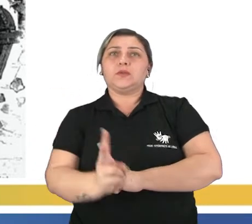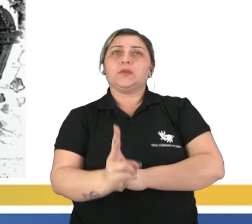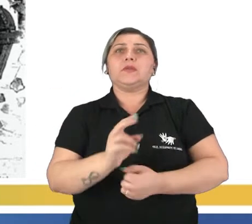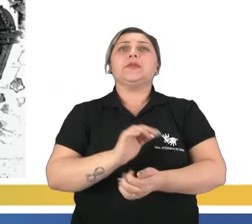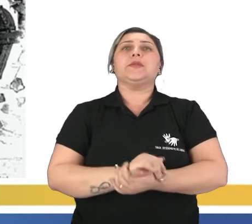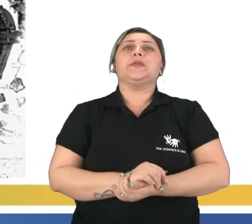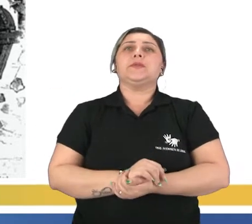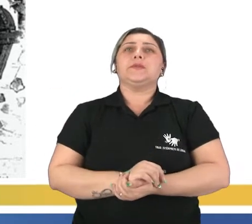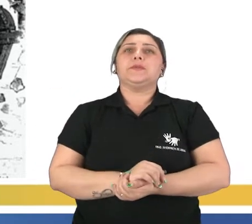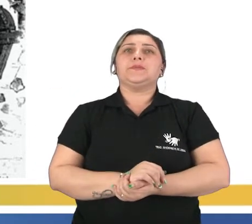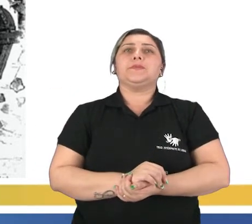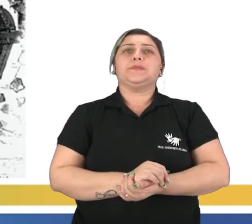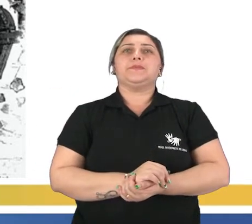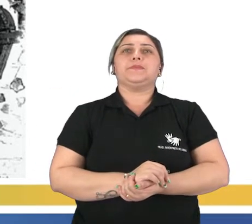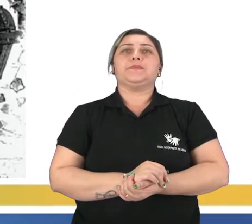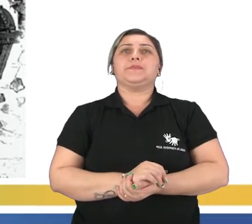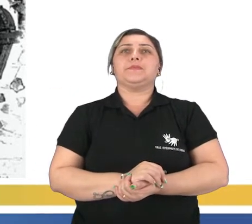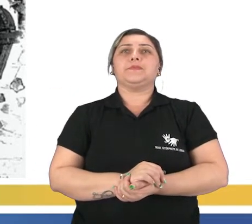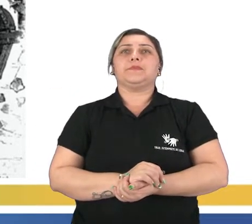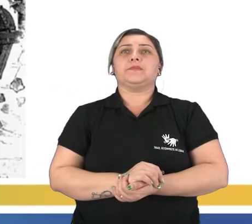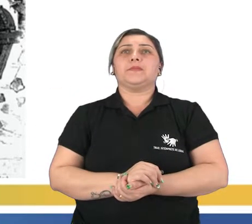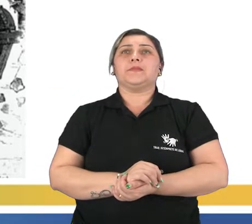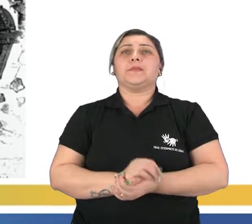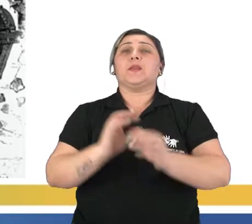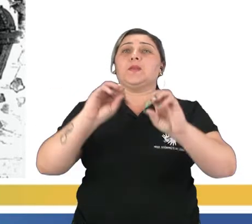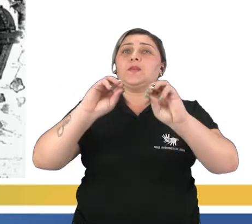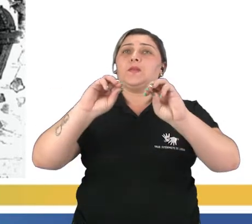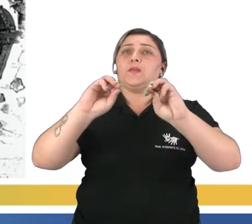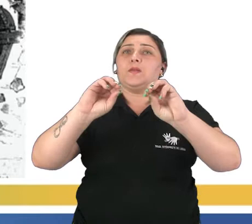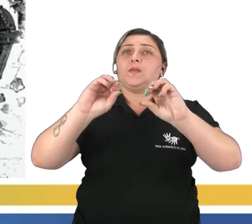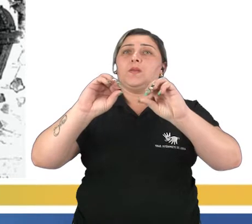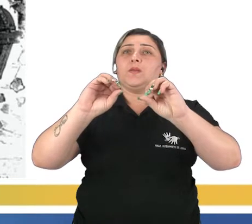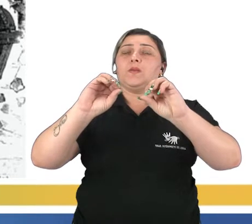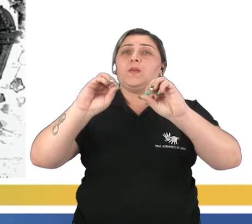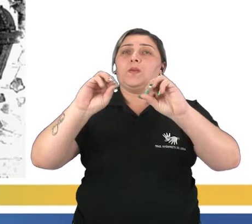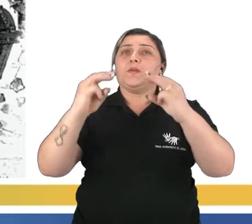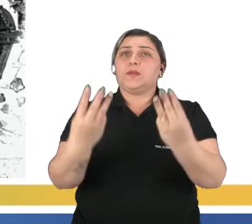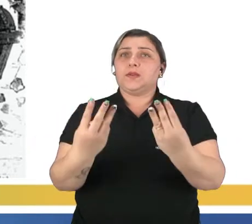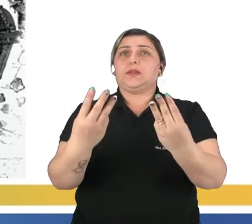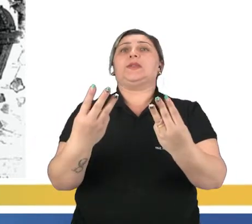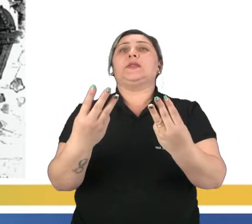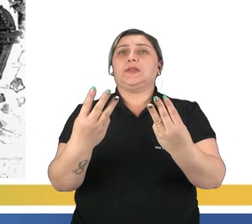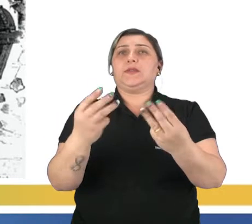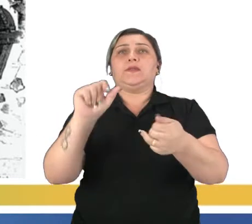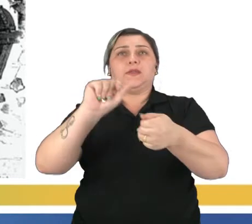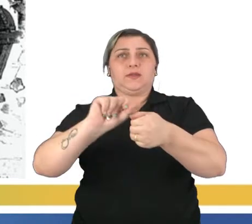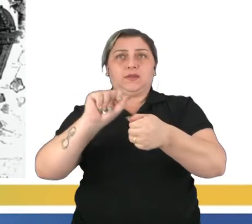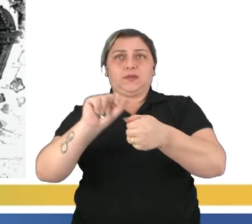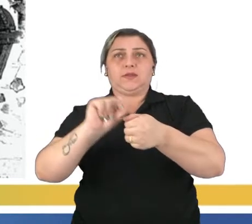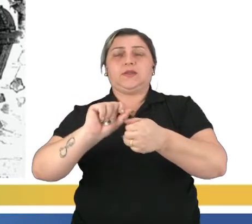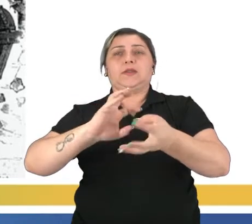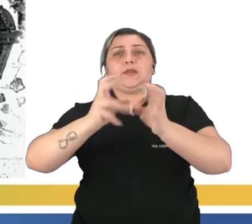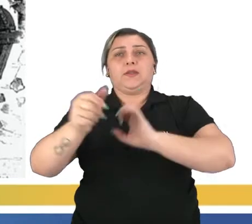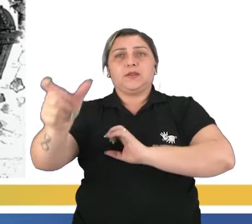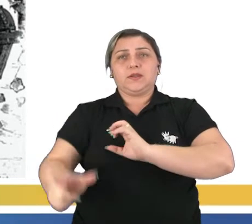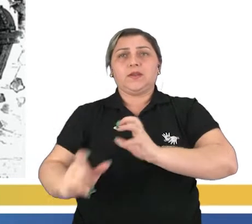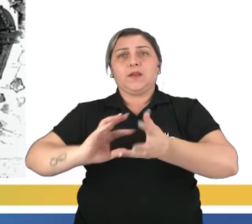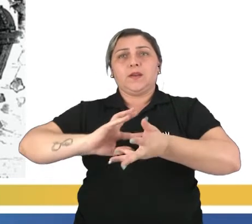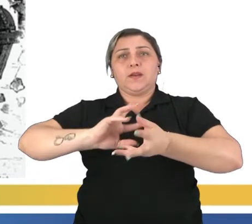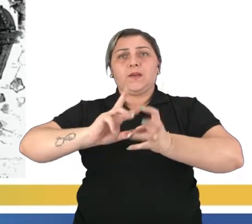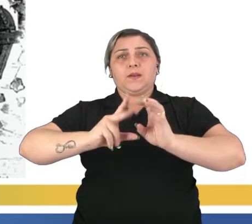Vamos continuar. As manufaturas eram grandes oficinas onde diversos artesãos realizavam as tarefas